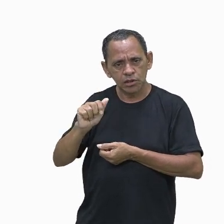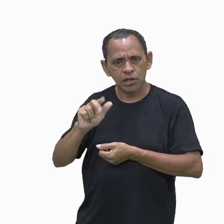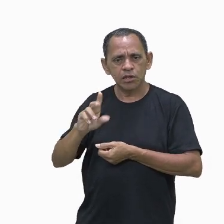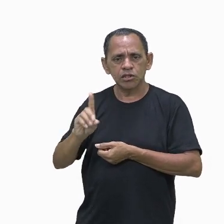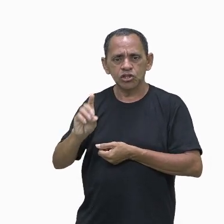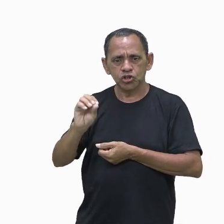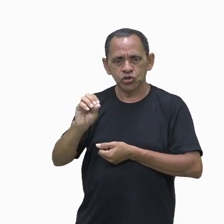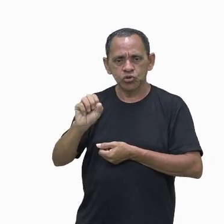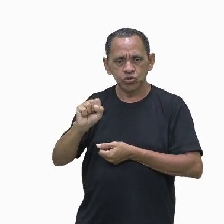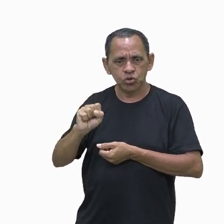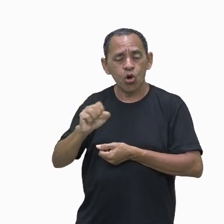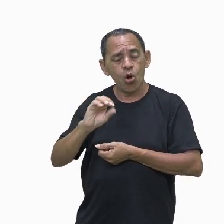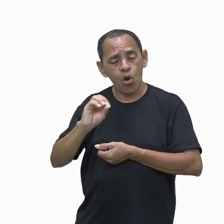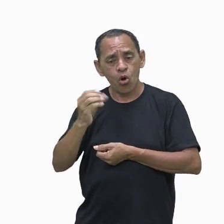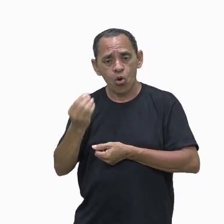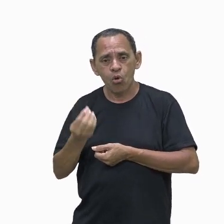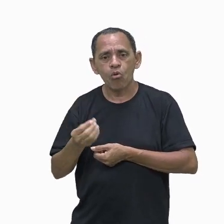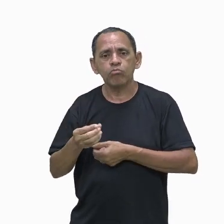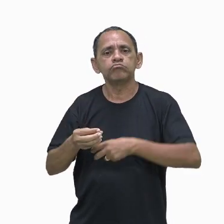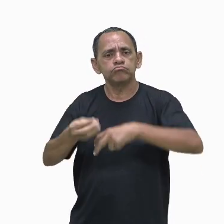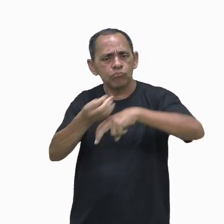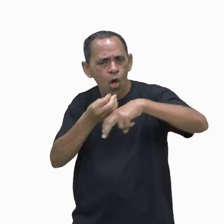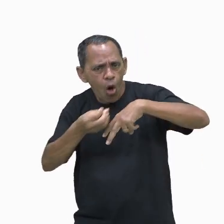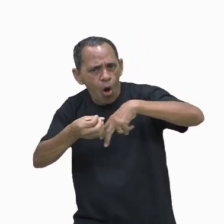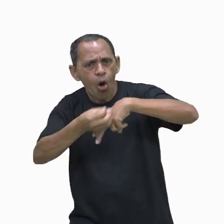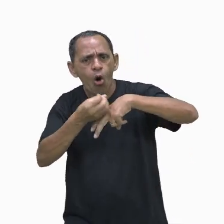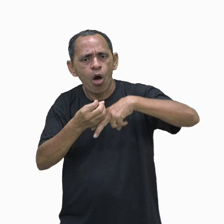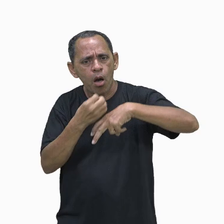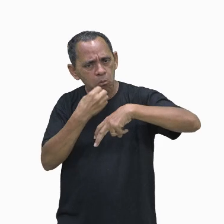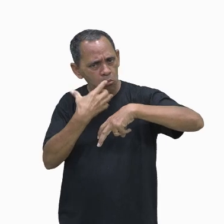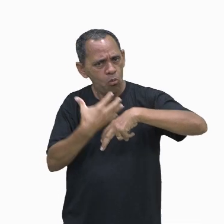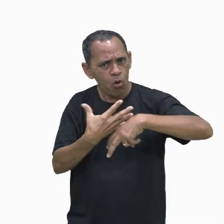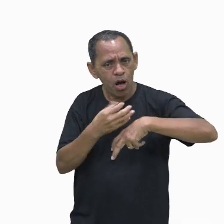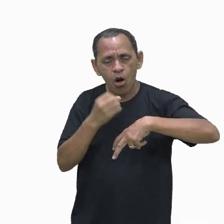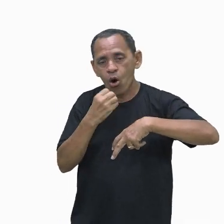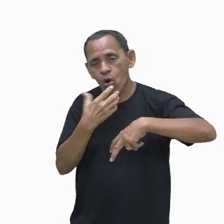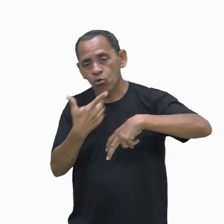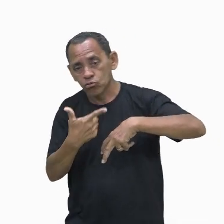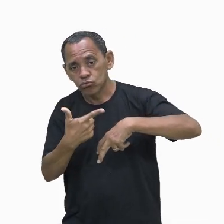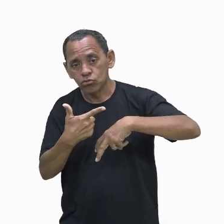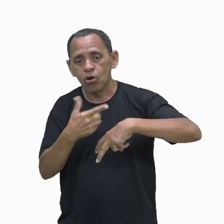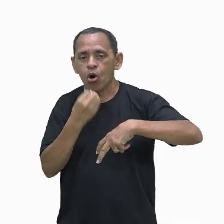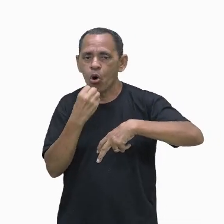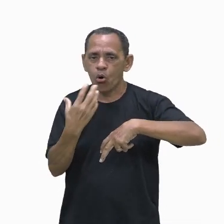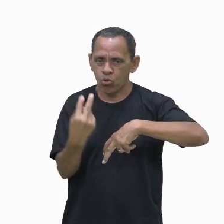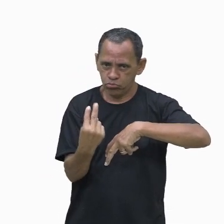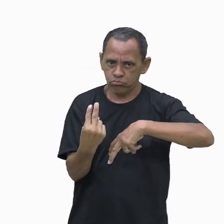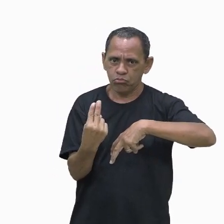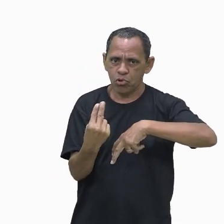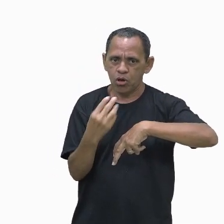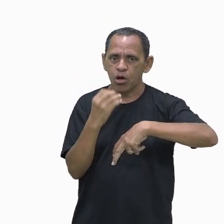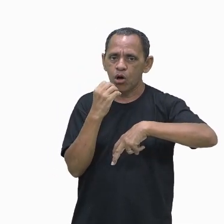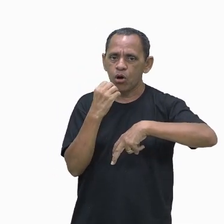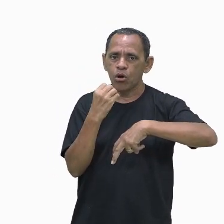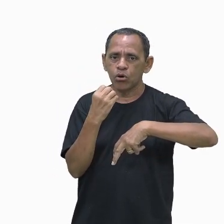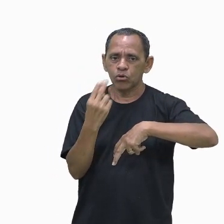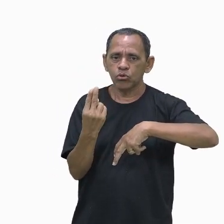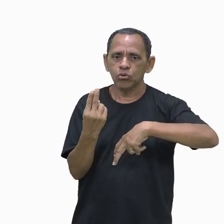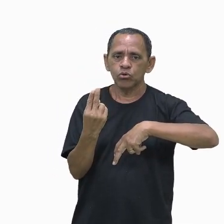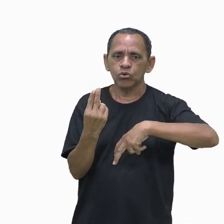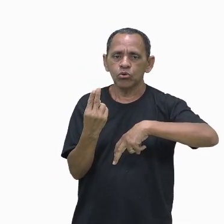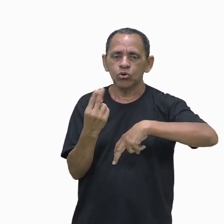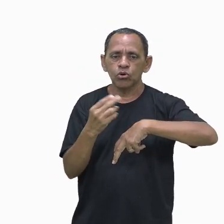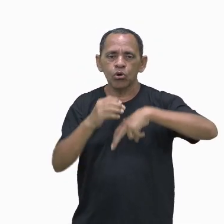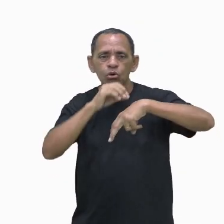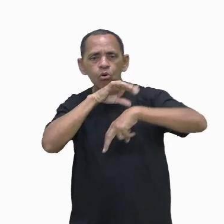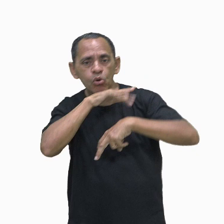gordura boa para insaturados e gorduras prejudiciais para os saturados. Trago como exemplo para vocês de